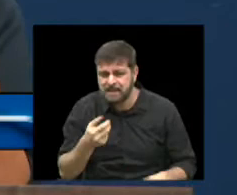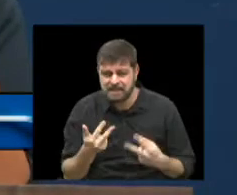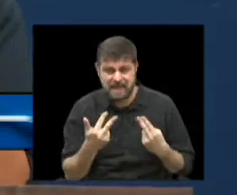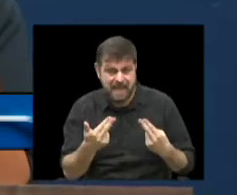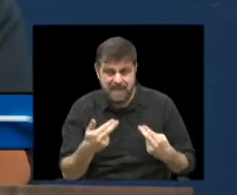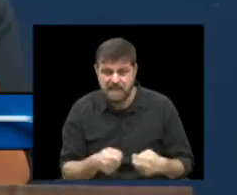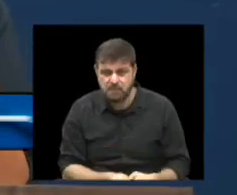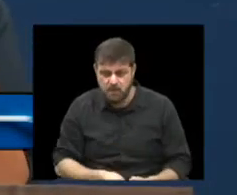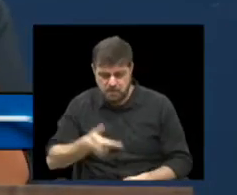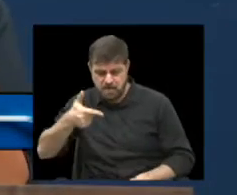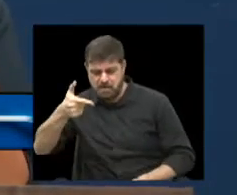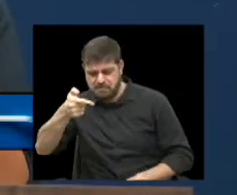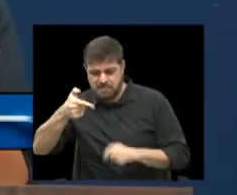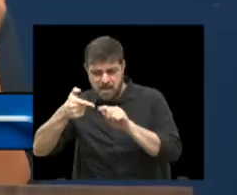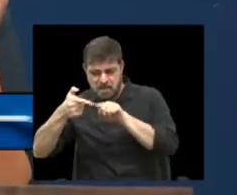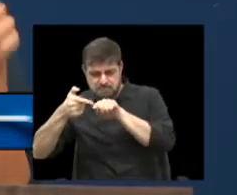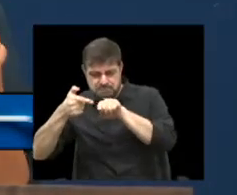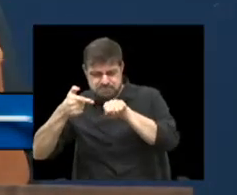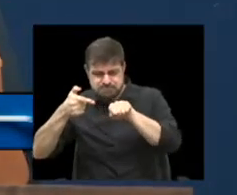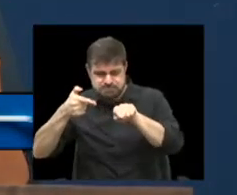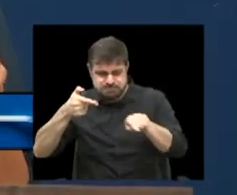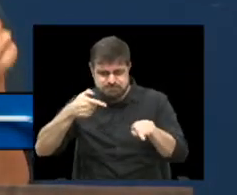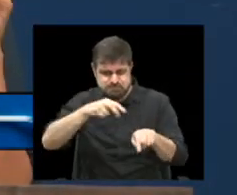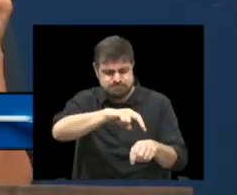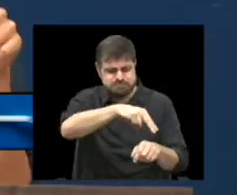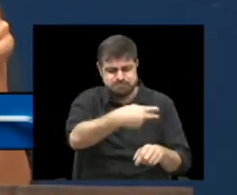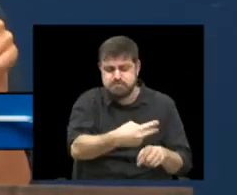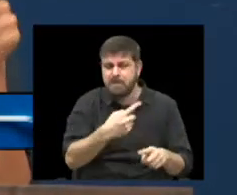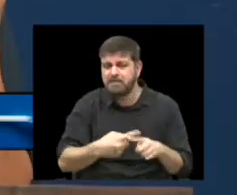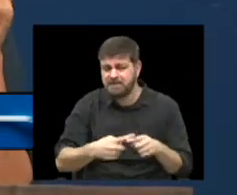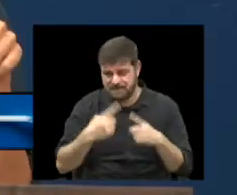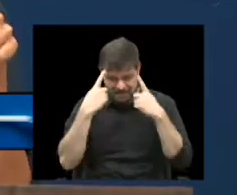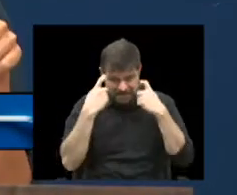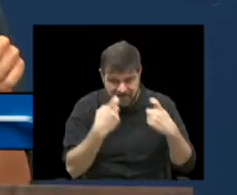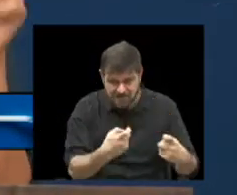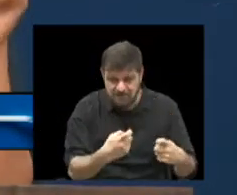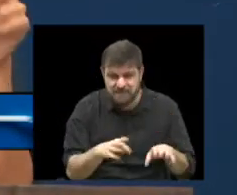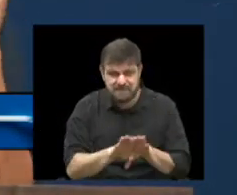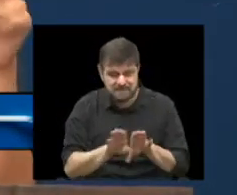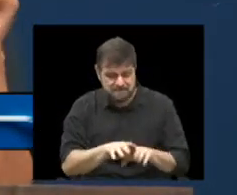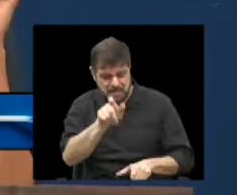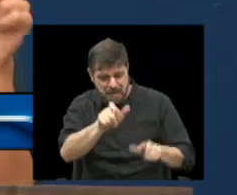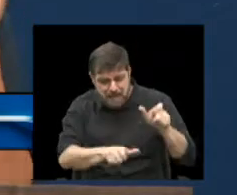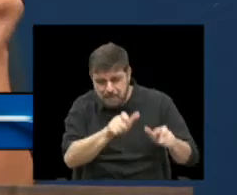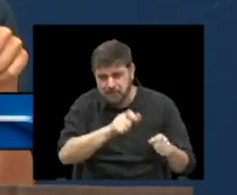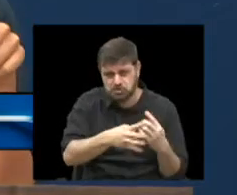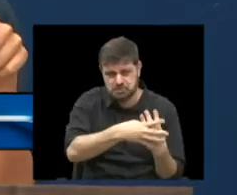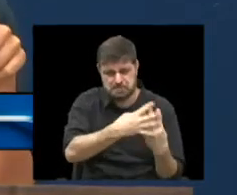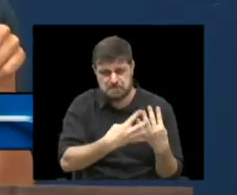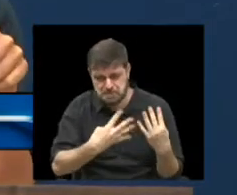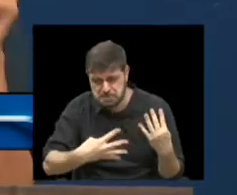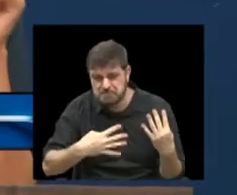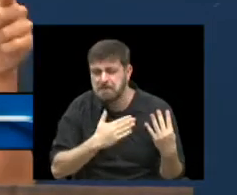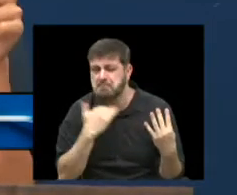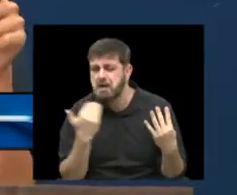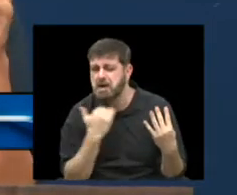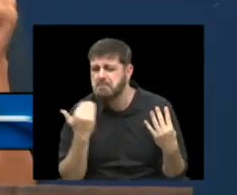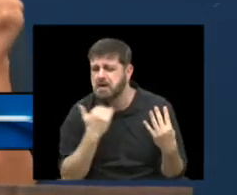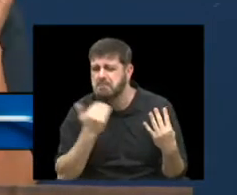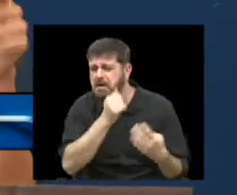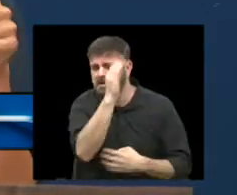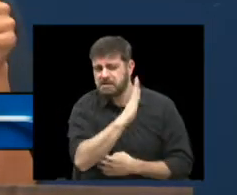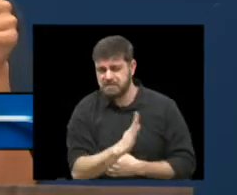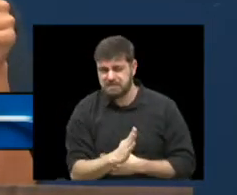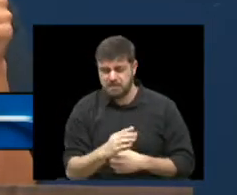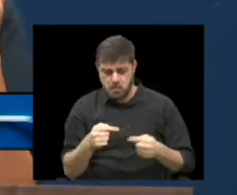bala. Isso é verdade, porque grande parte da violência, do assassinato, da morte de LGBTs no Brasil está relacionado a